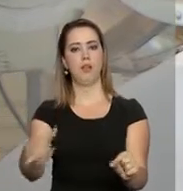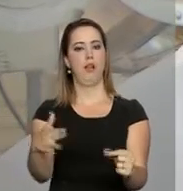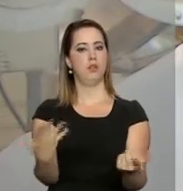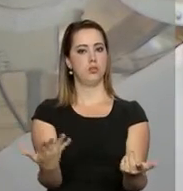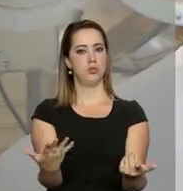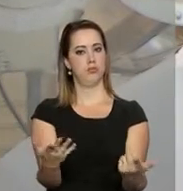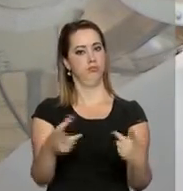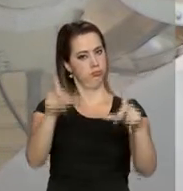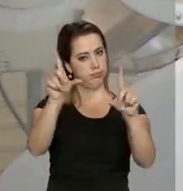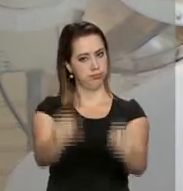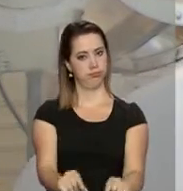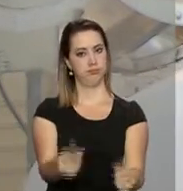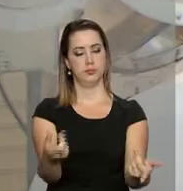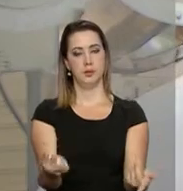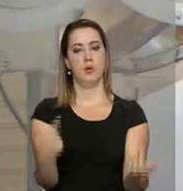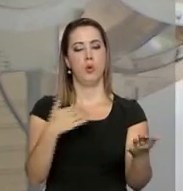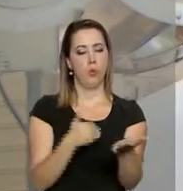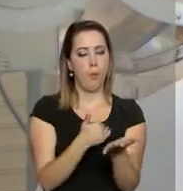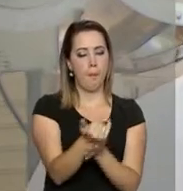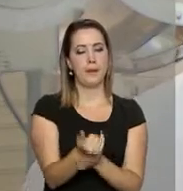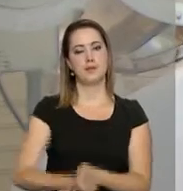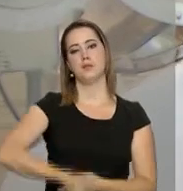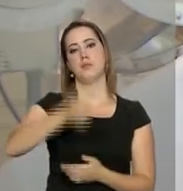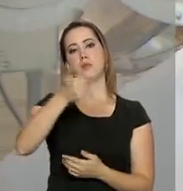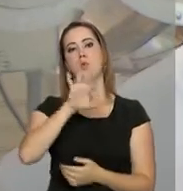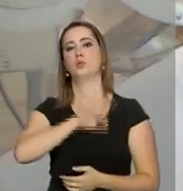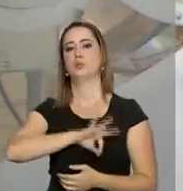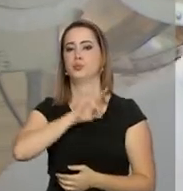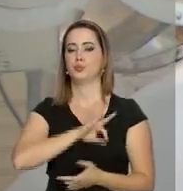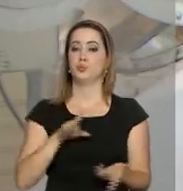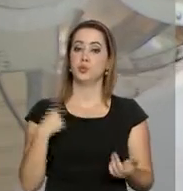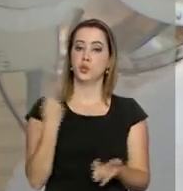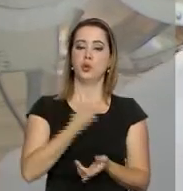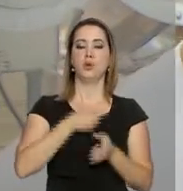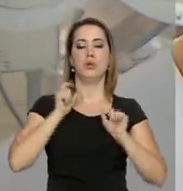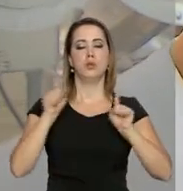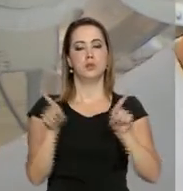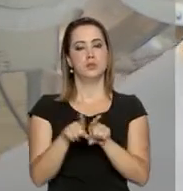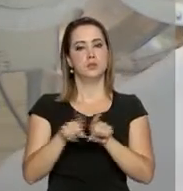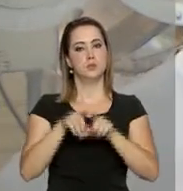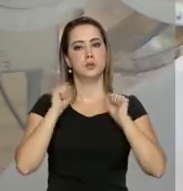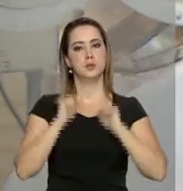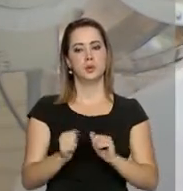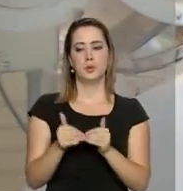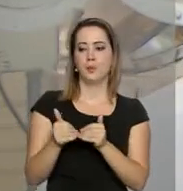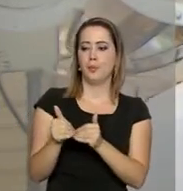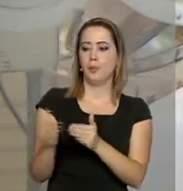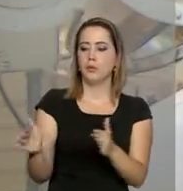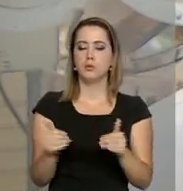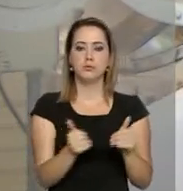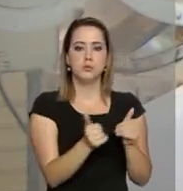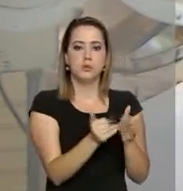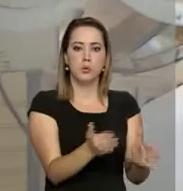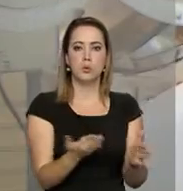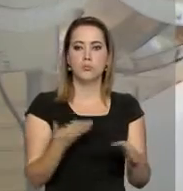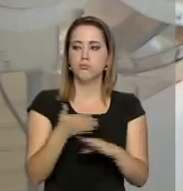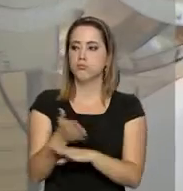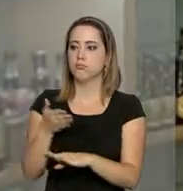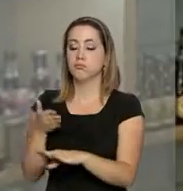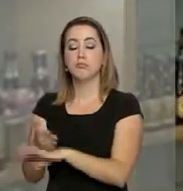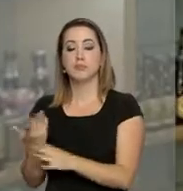começar a ser rentável negócio ea gente também vai poder expandir vai poder começar a alcançar novos mercados